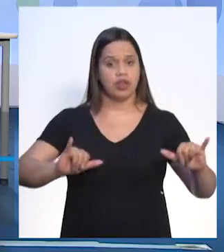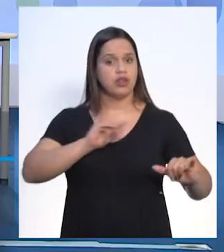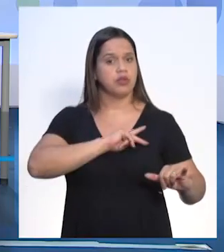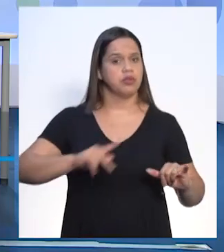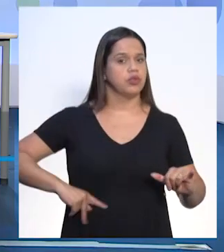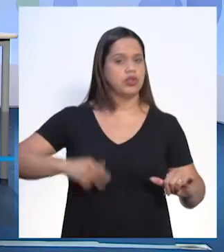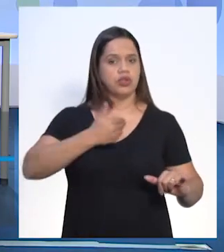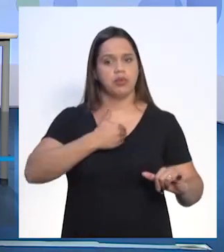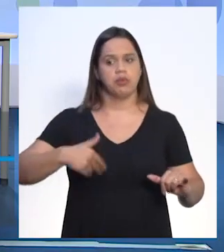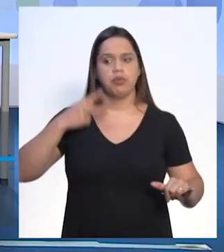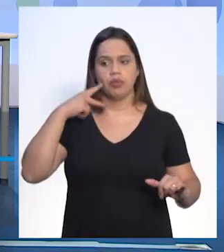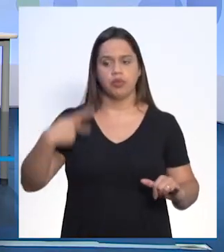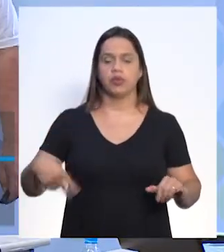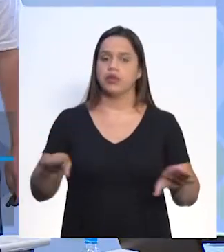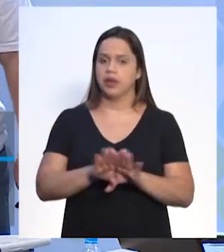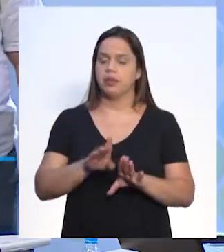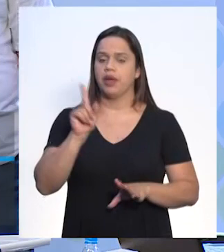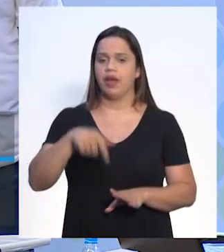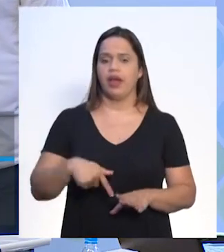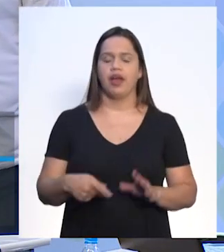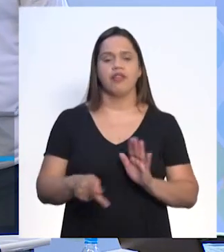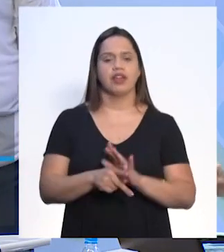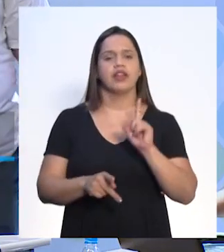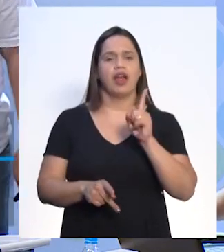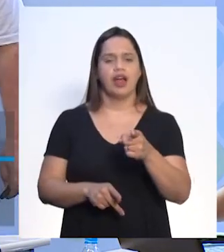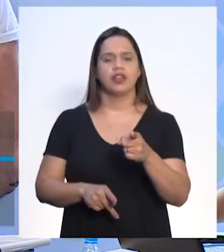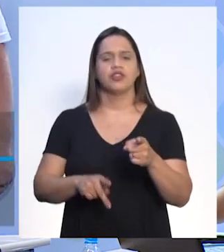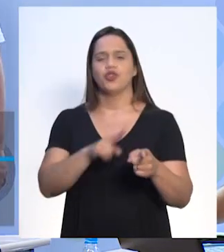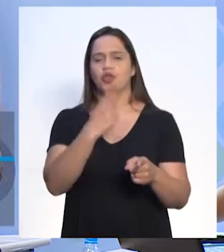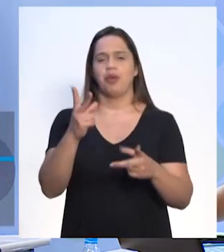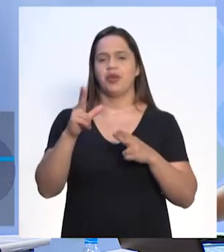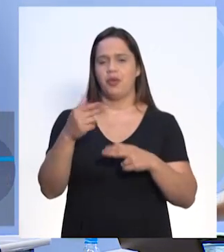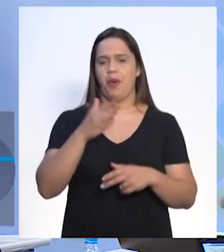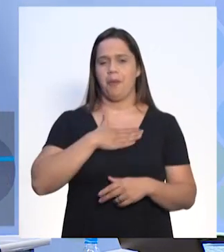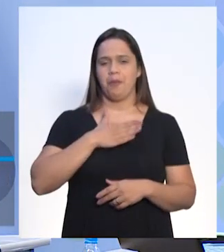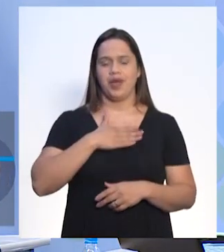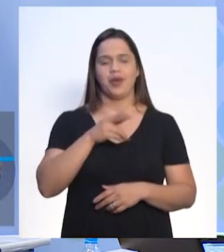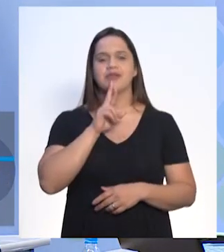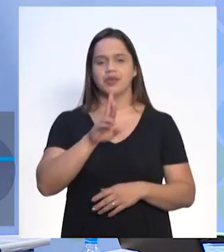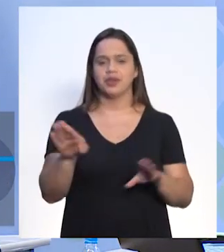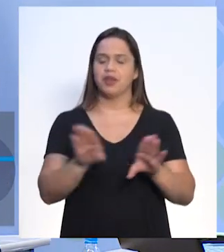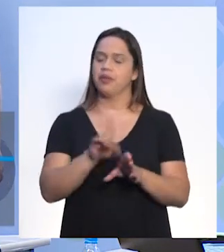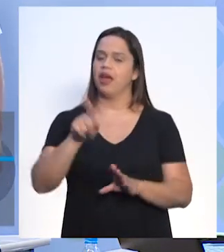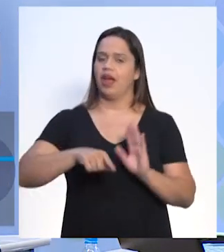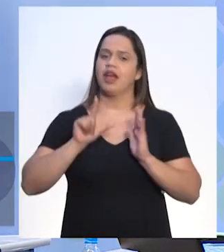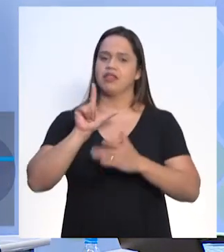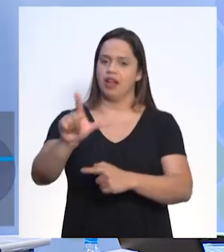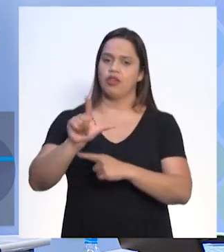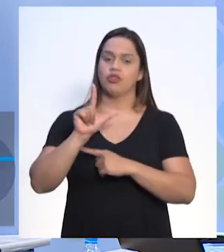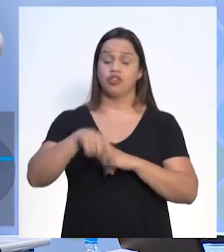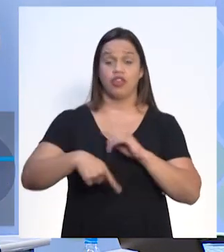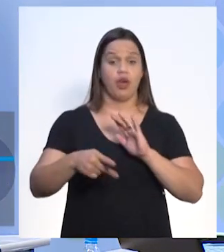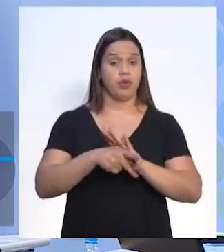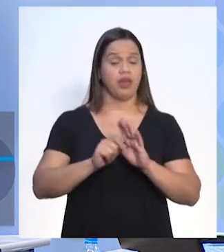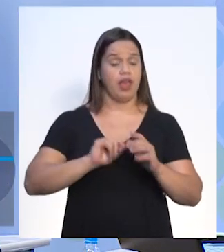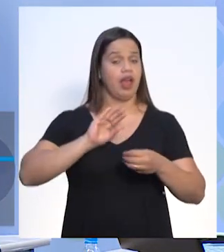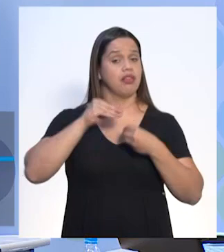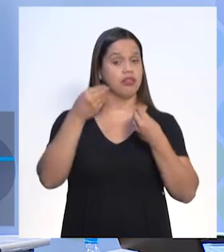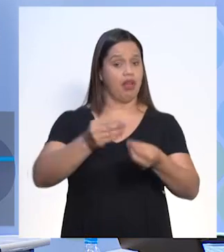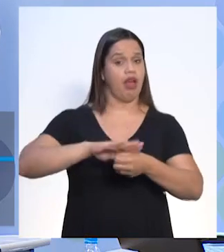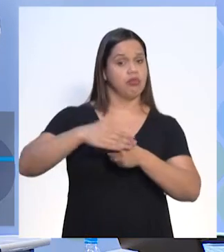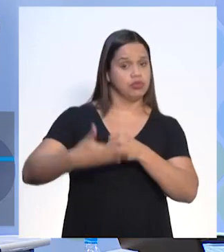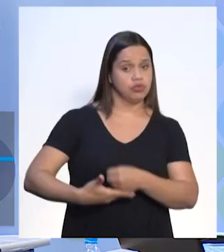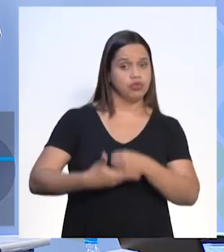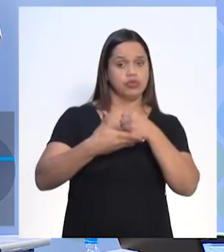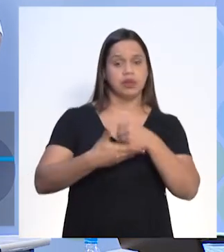Antônio? Exatamente, né? O meu xará aí respondeu aí perfeitamente, né? A importância logística é de dar uma